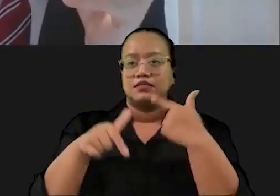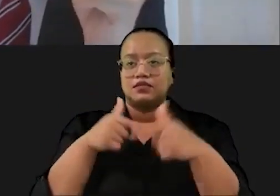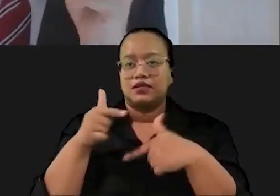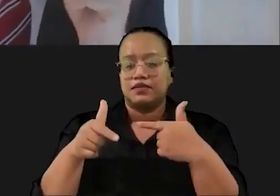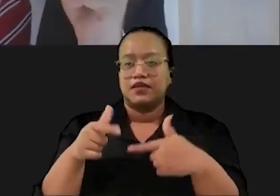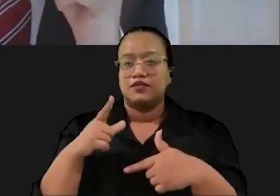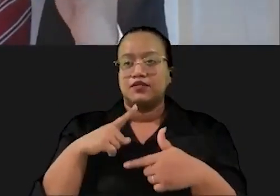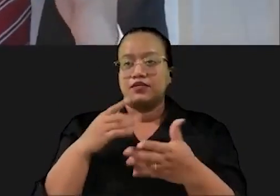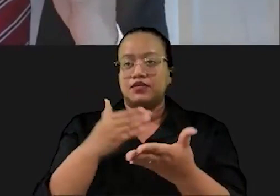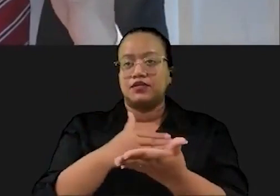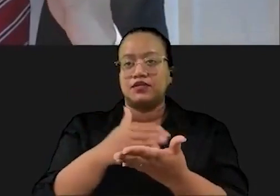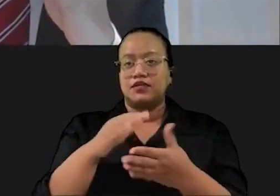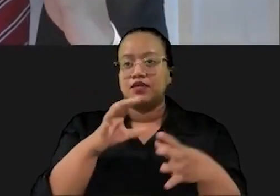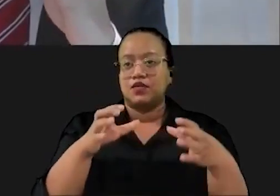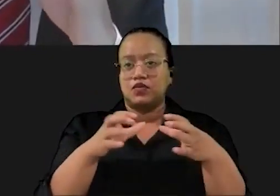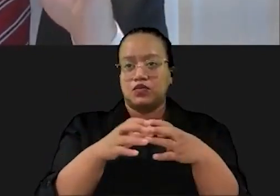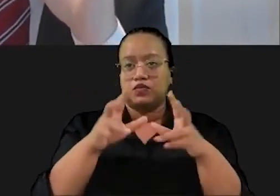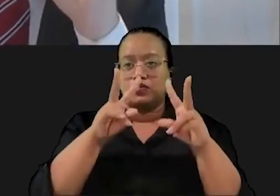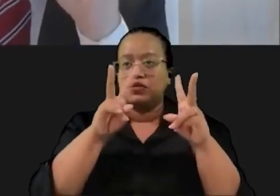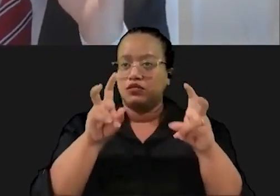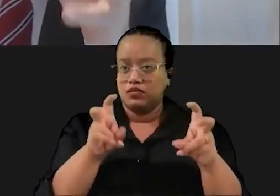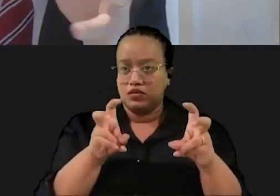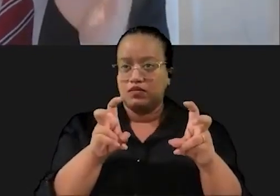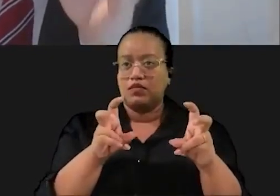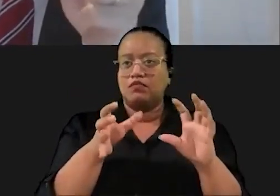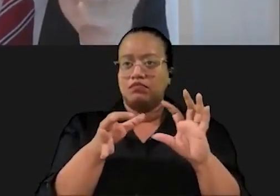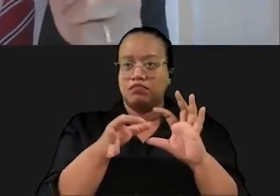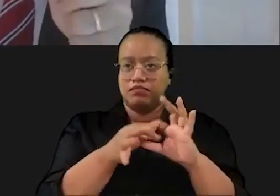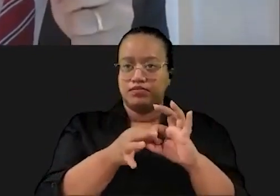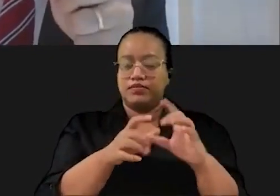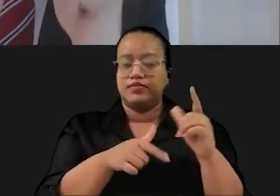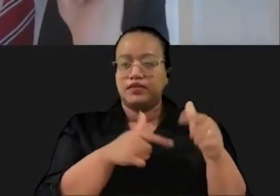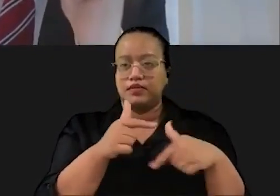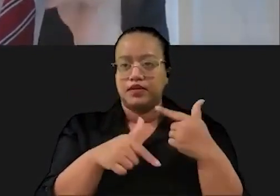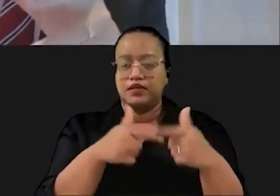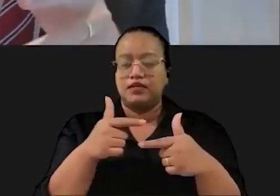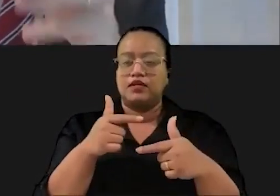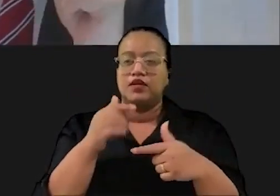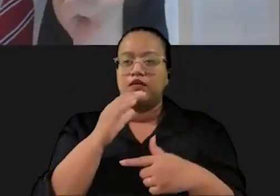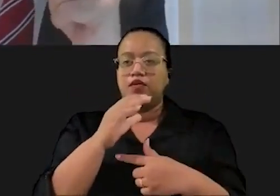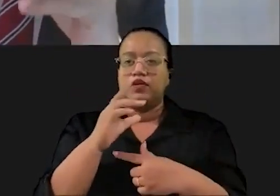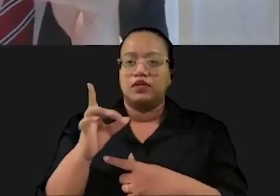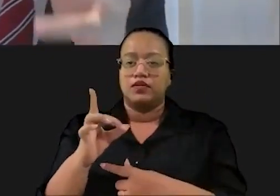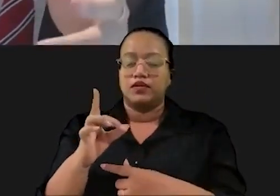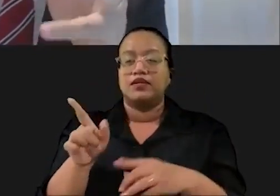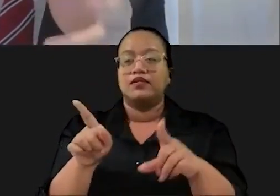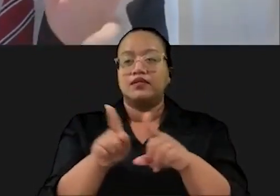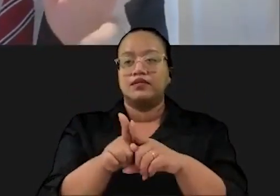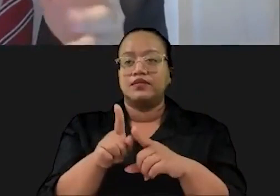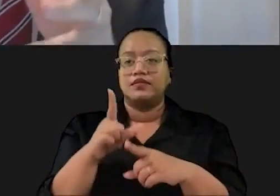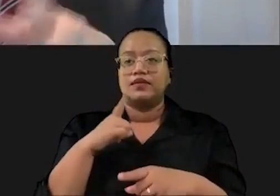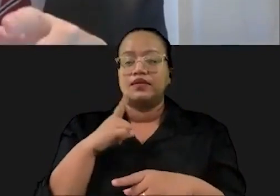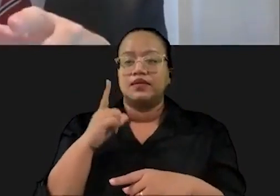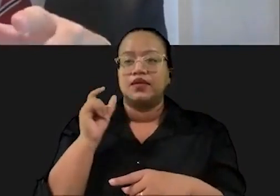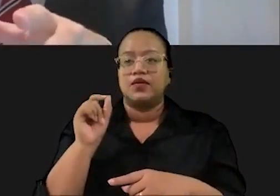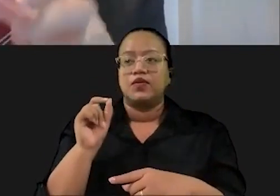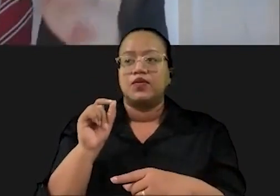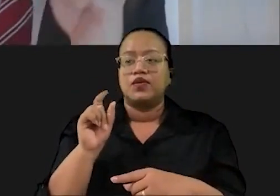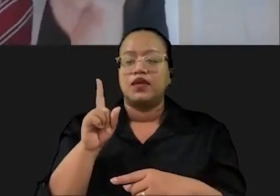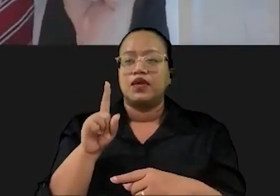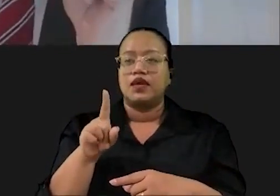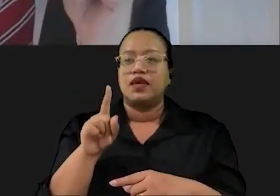da coordenadoria, e ela também tem a noção, ela é calcada na noção de uma análise documental em momento precedente à